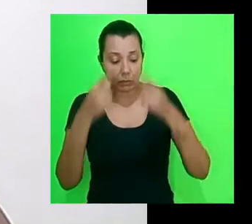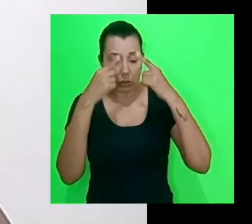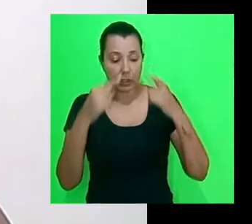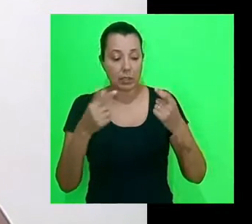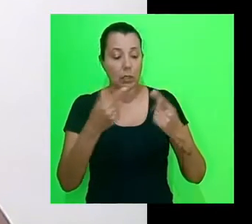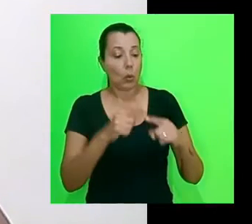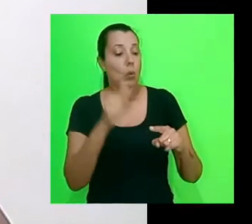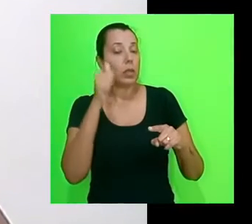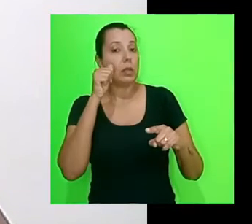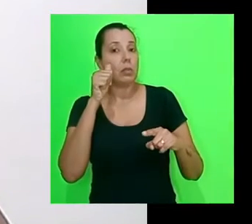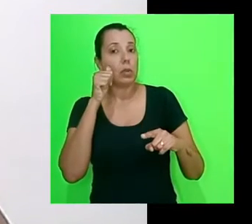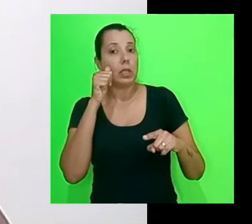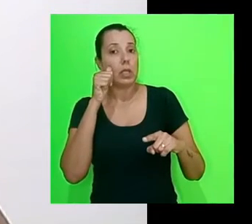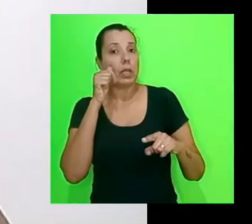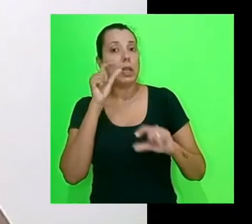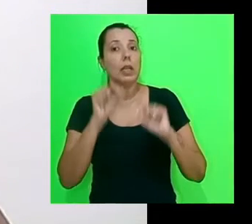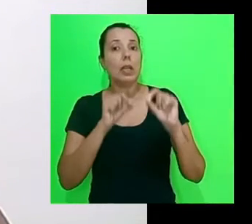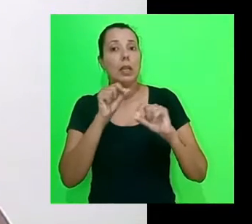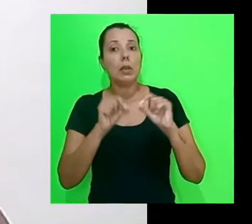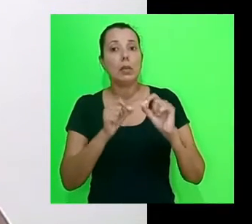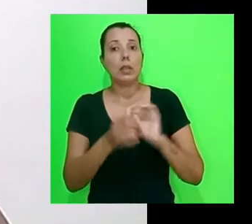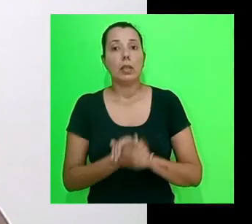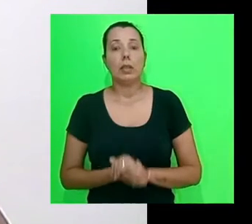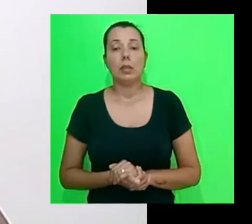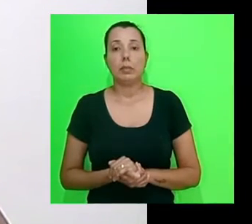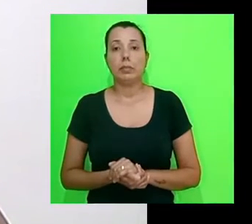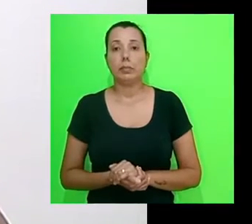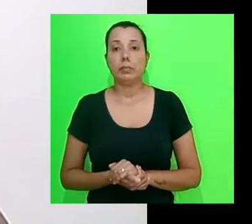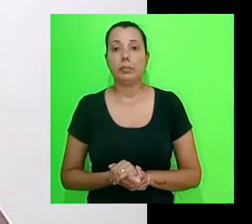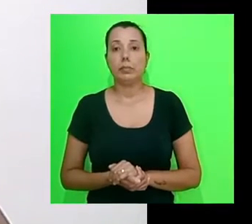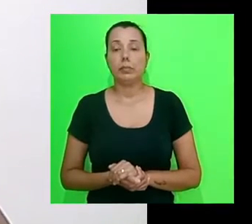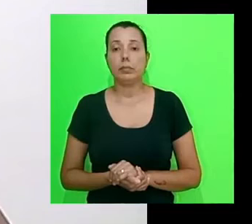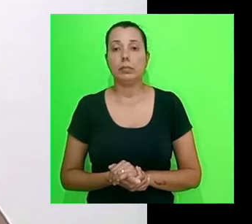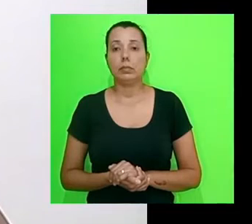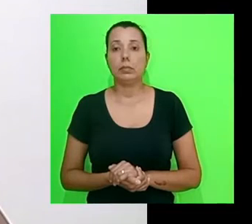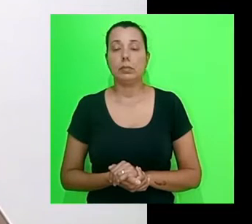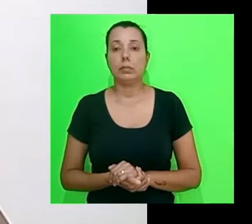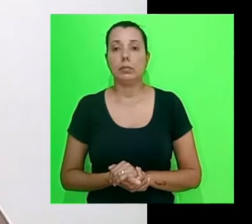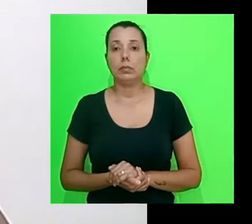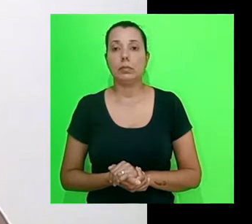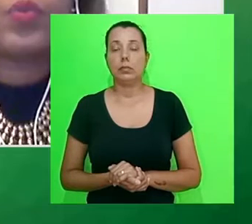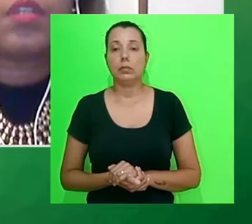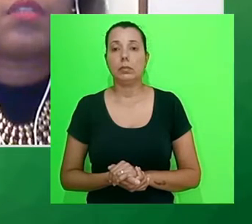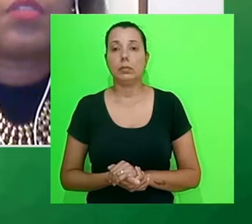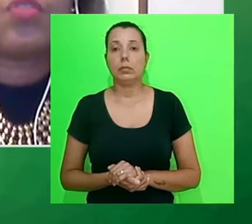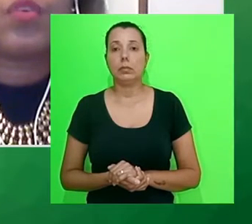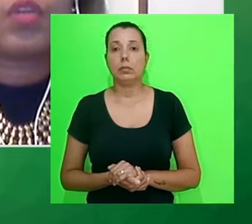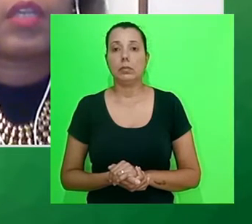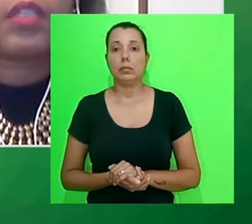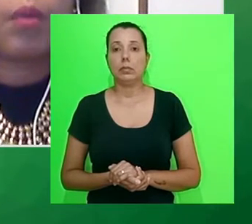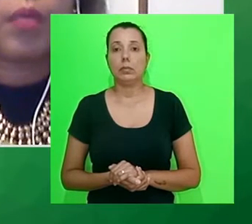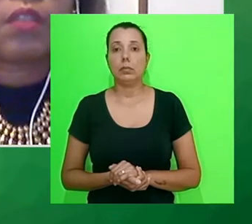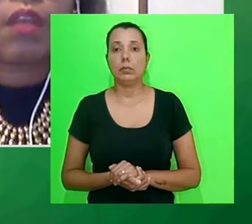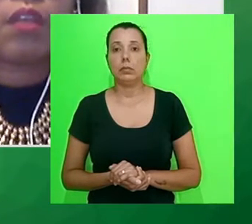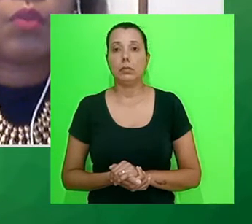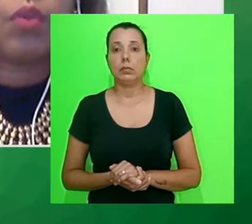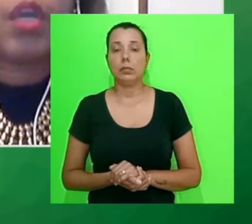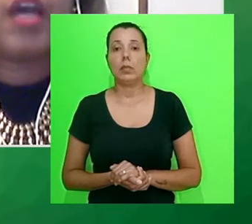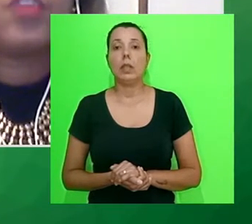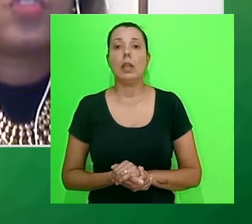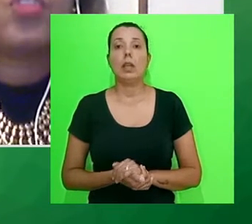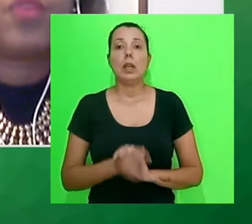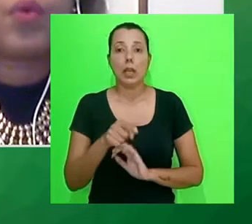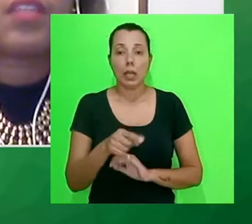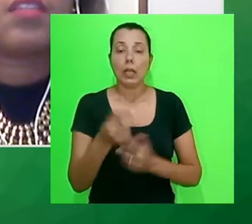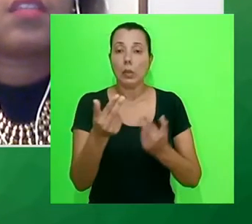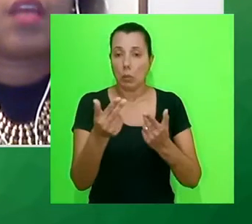anos da sua saída da Secretaria da Mulher e a gente vê os índices de violência